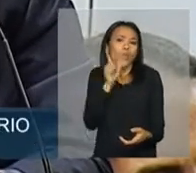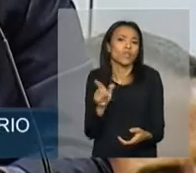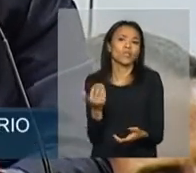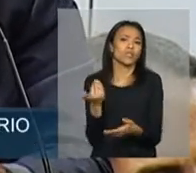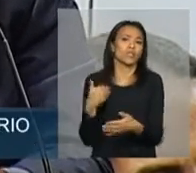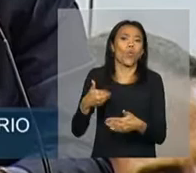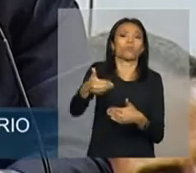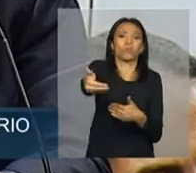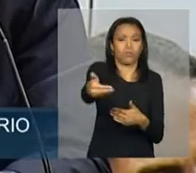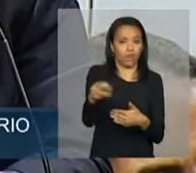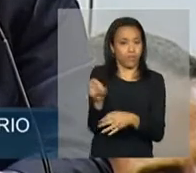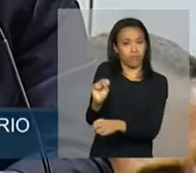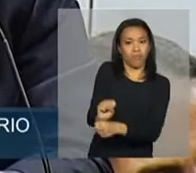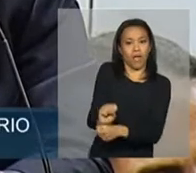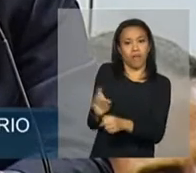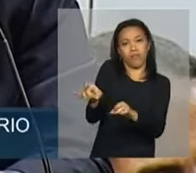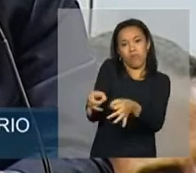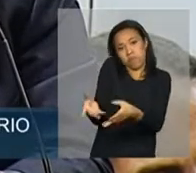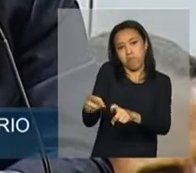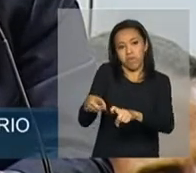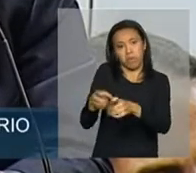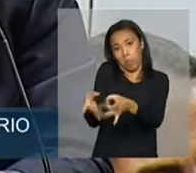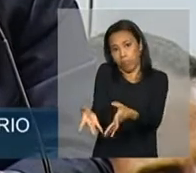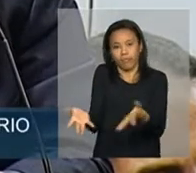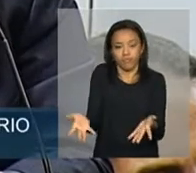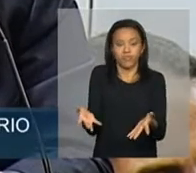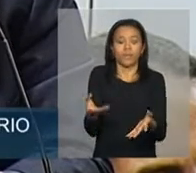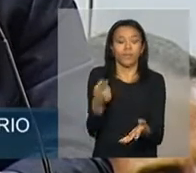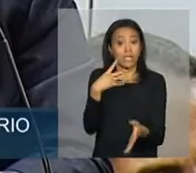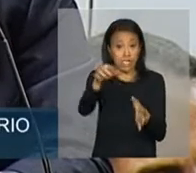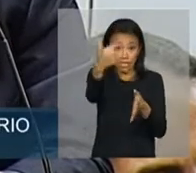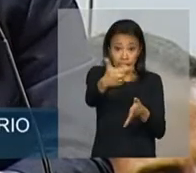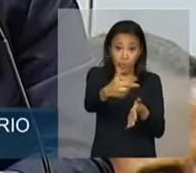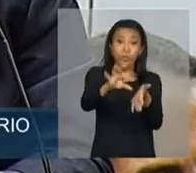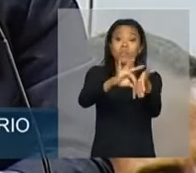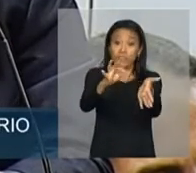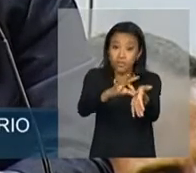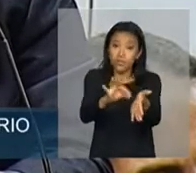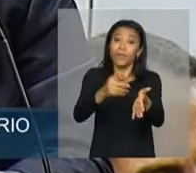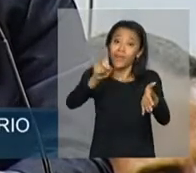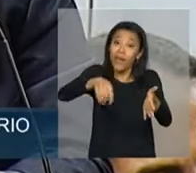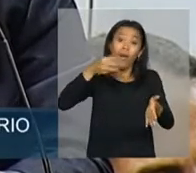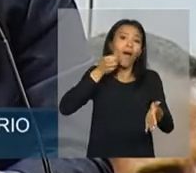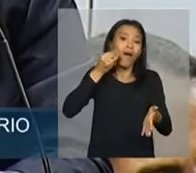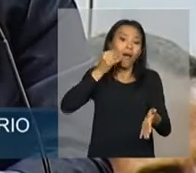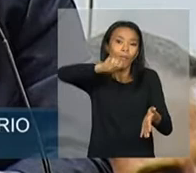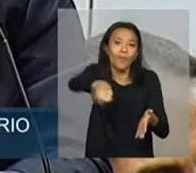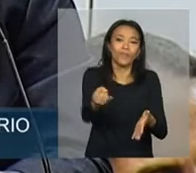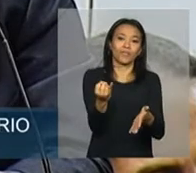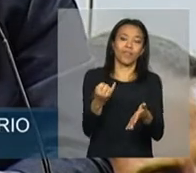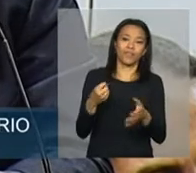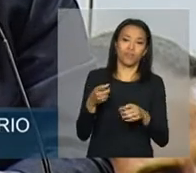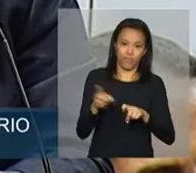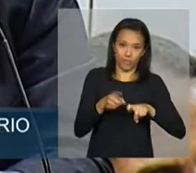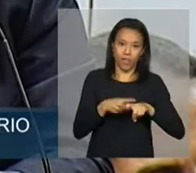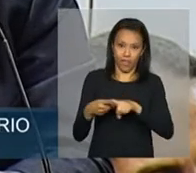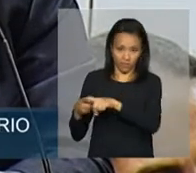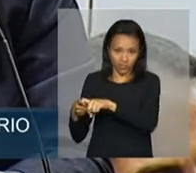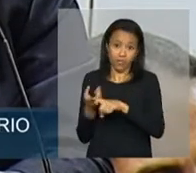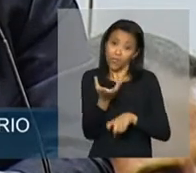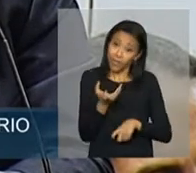não deram continuidade para que a gente possa ter uma celeridade maior nessa segunda inscrição e será também é oportunizado para os médicos